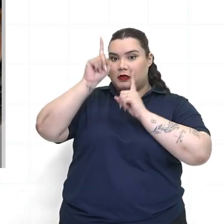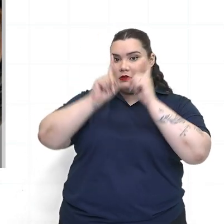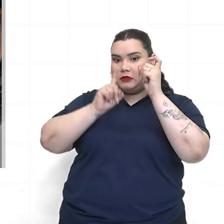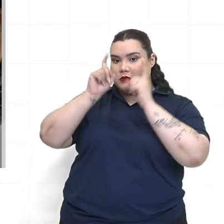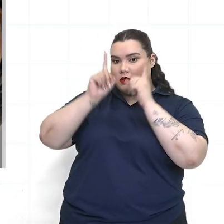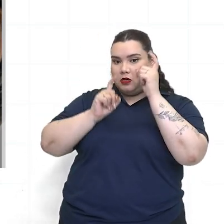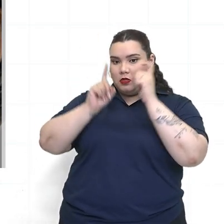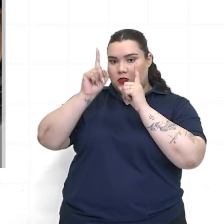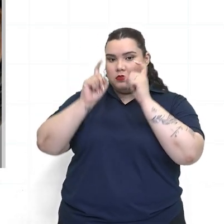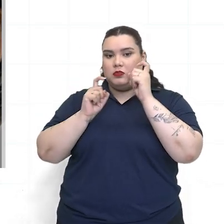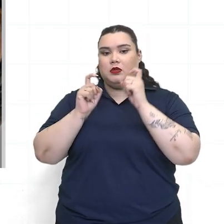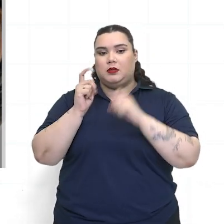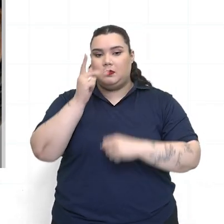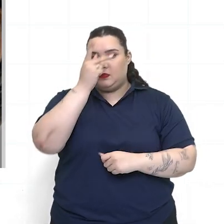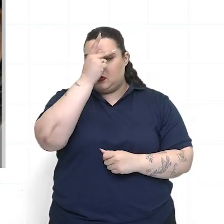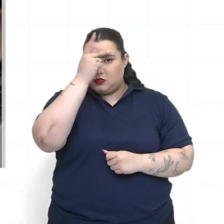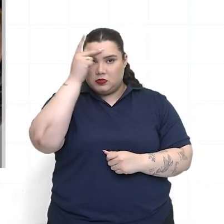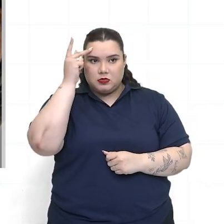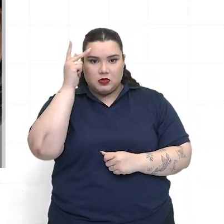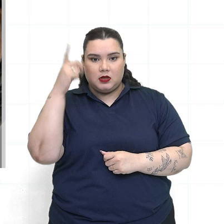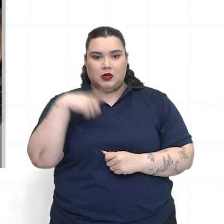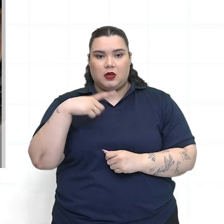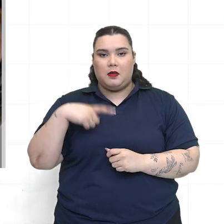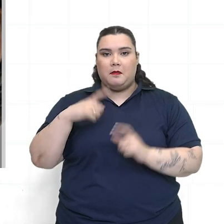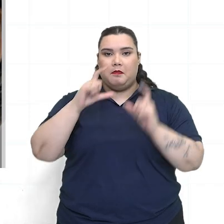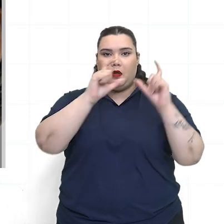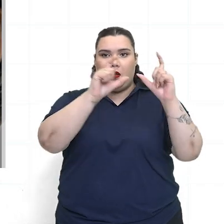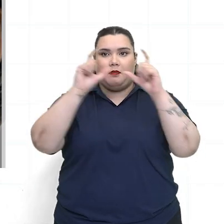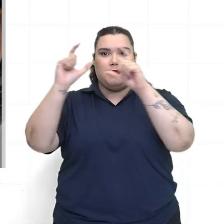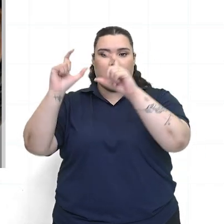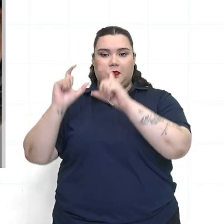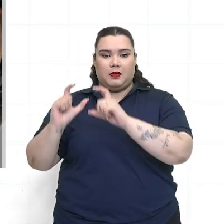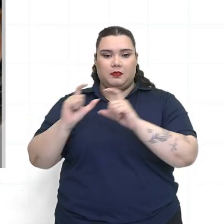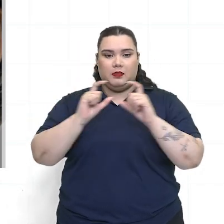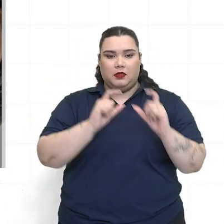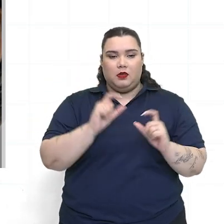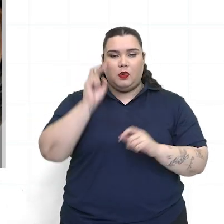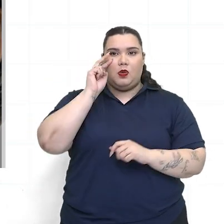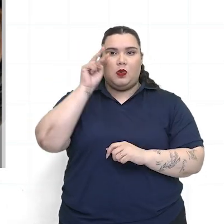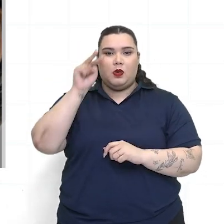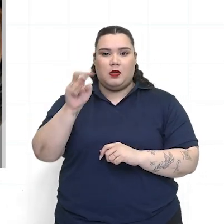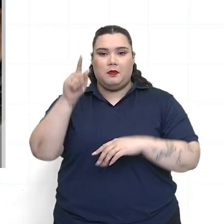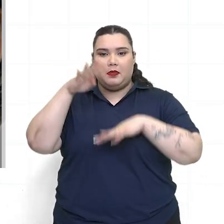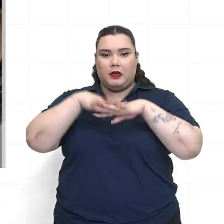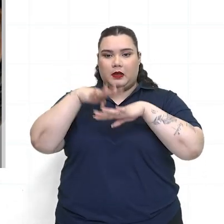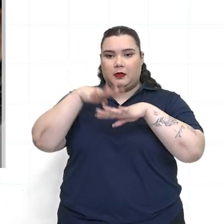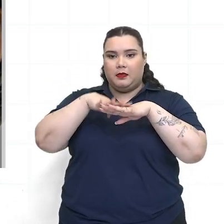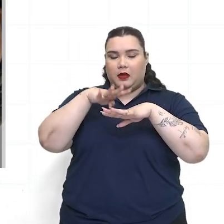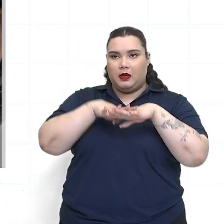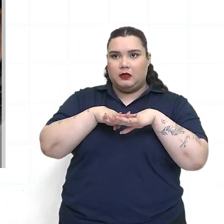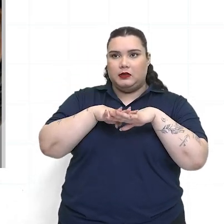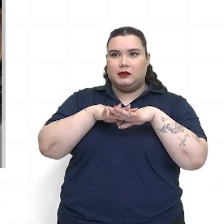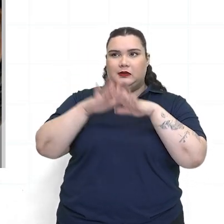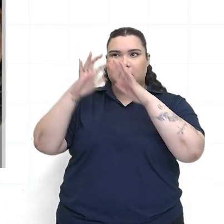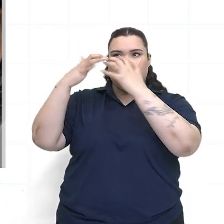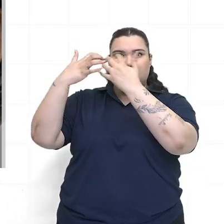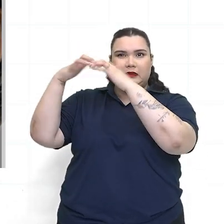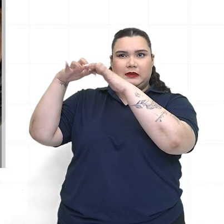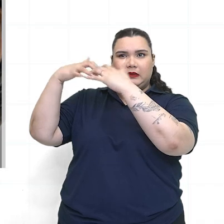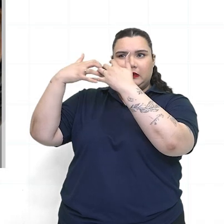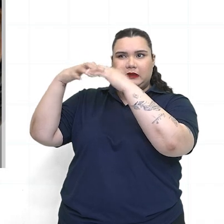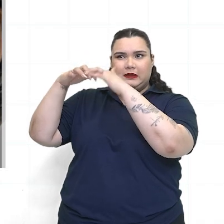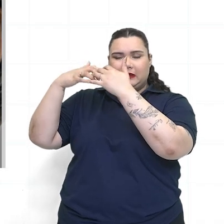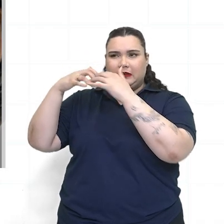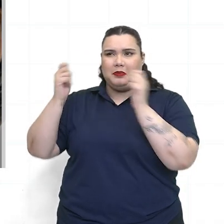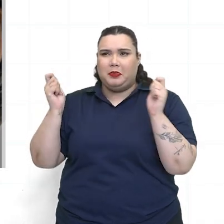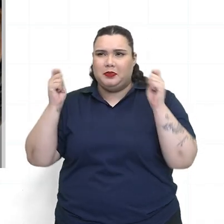faciais, né, da pessoa que está em cada um dos quadrinhos, olhando para esses cálculos matemáticos e se